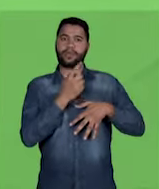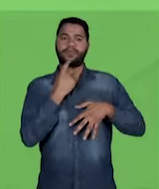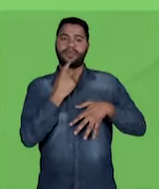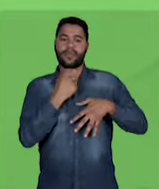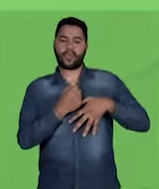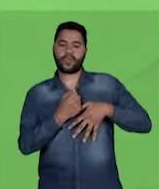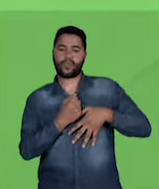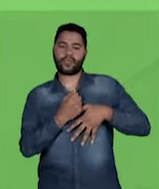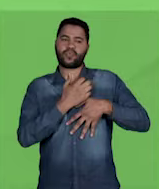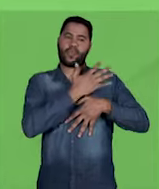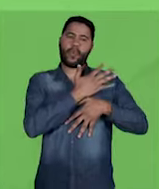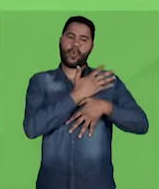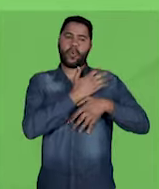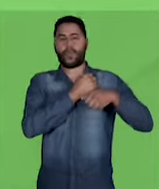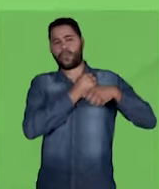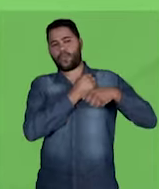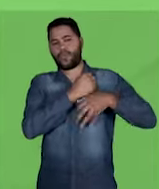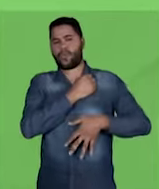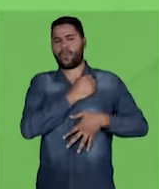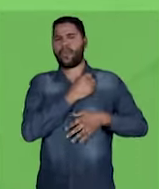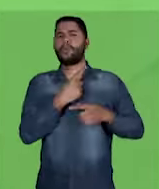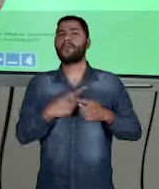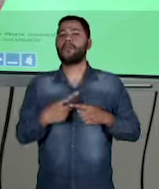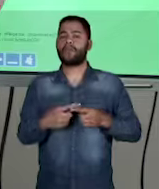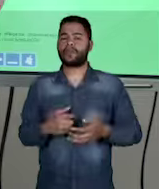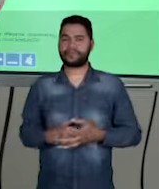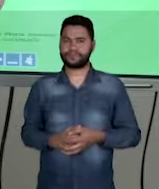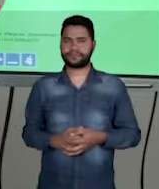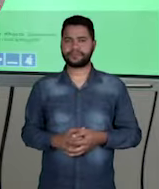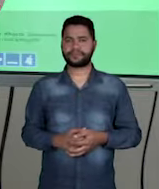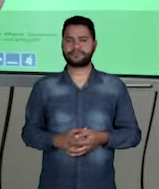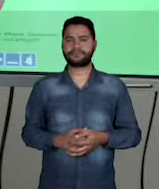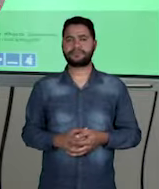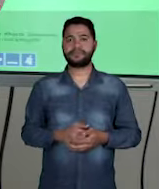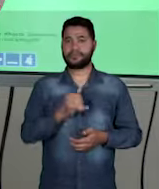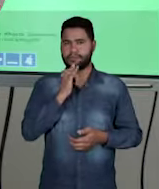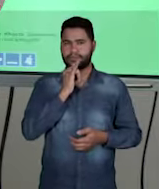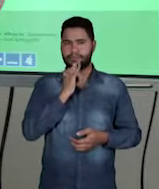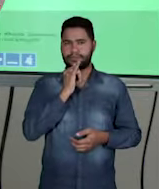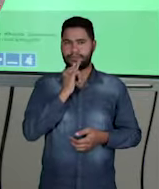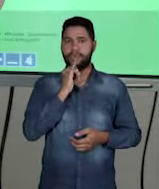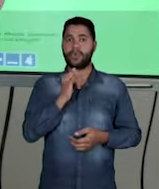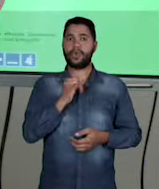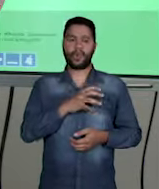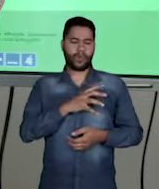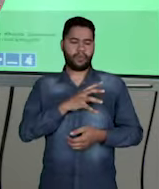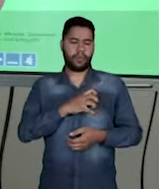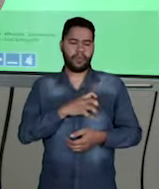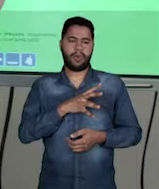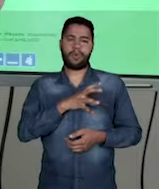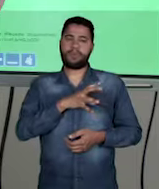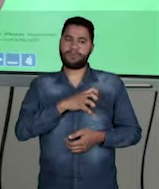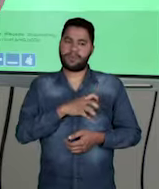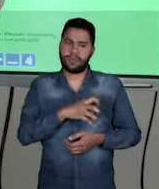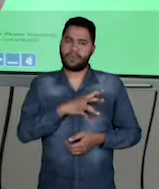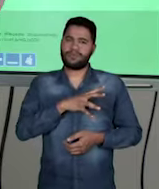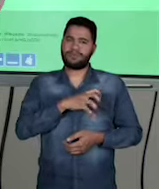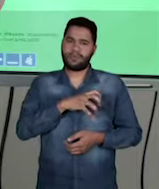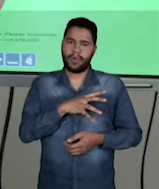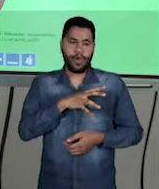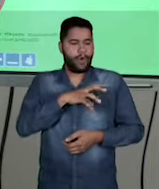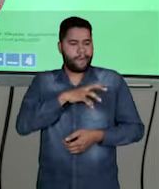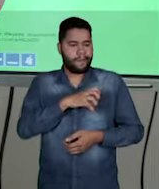só sai por meio de artéria. Por quê? Quando o sangue é bombeado, tem uma